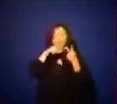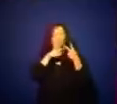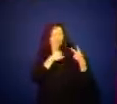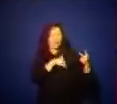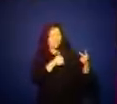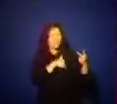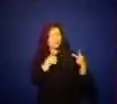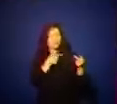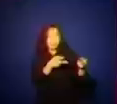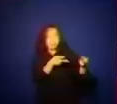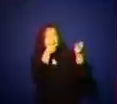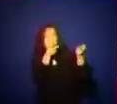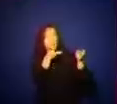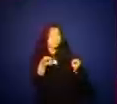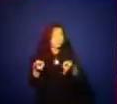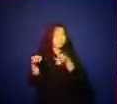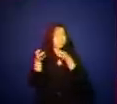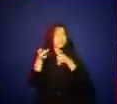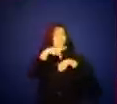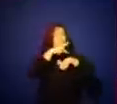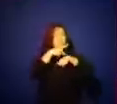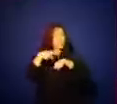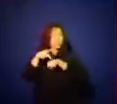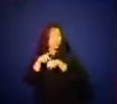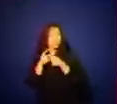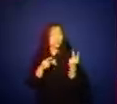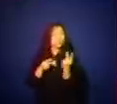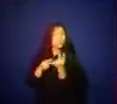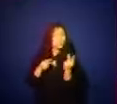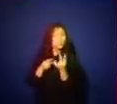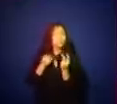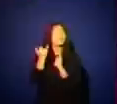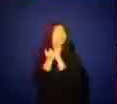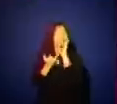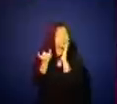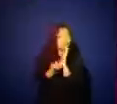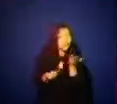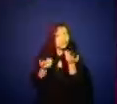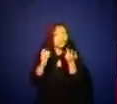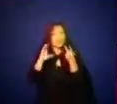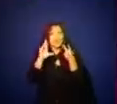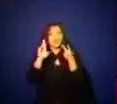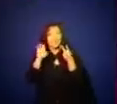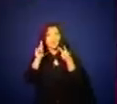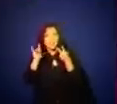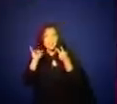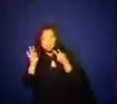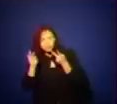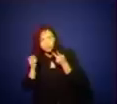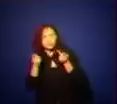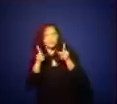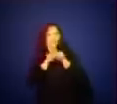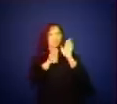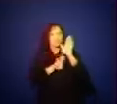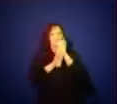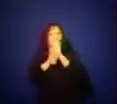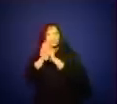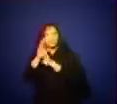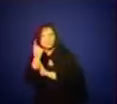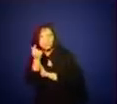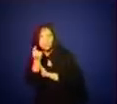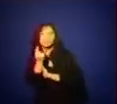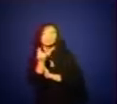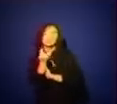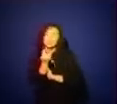eu acho que a gente dá para ver que tanto do ponto de vista creditício quanto de inflação quanto de crescimento o os